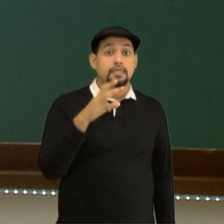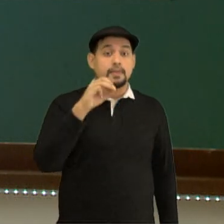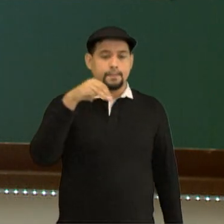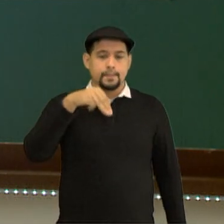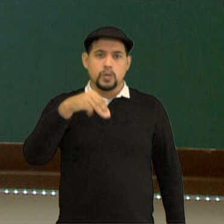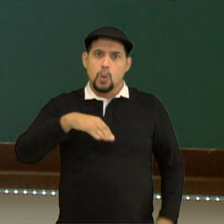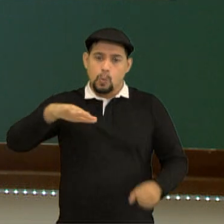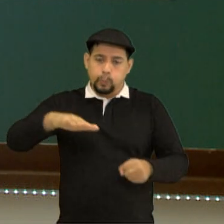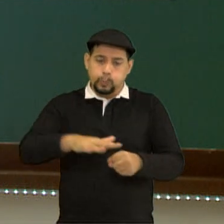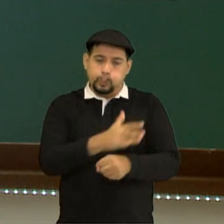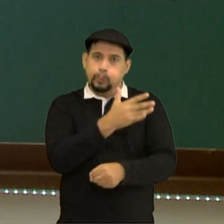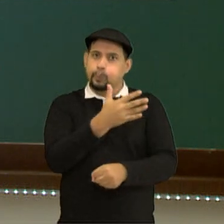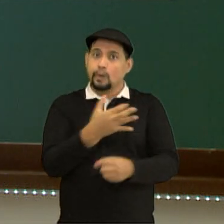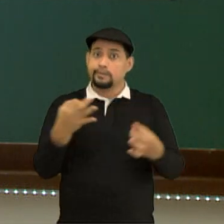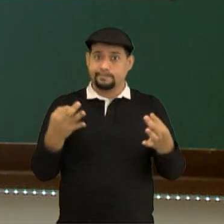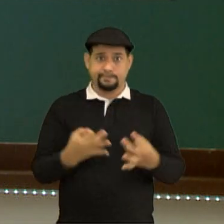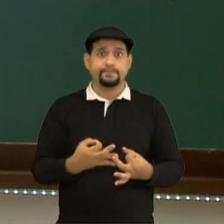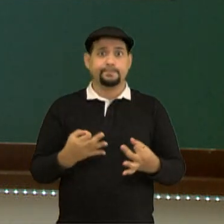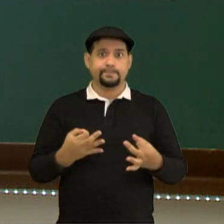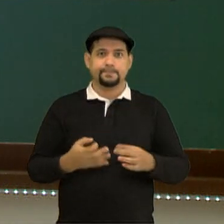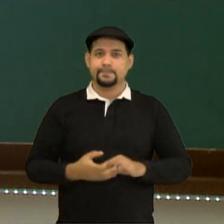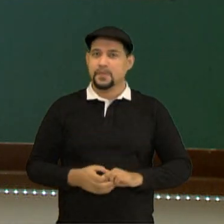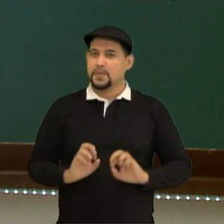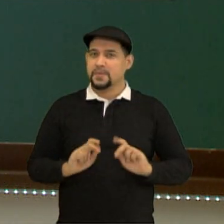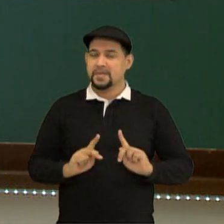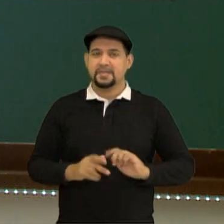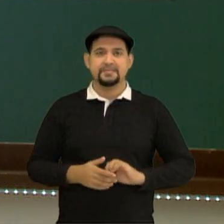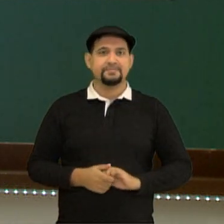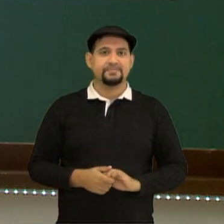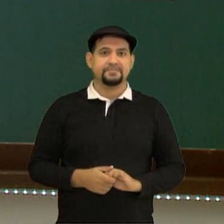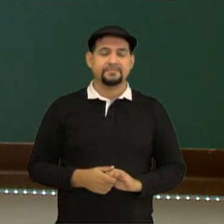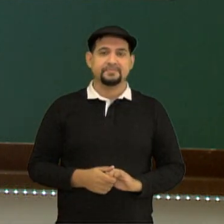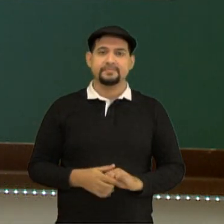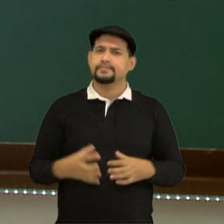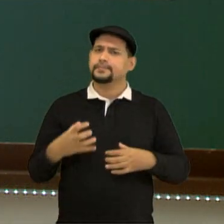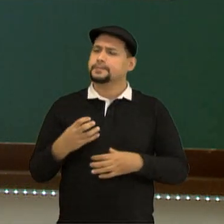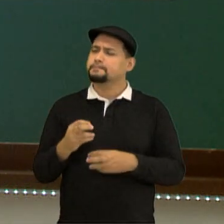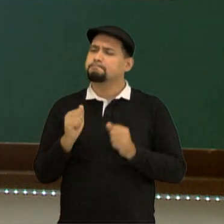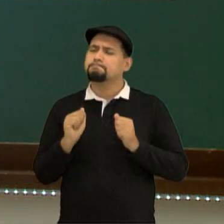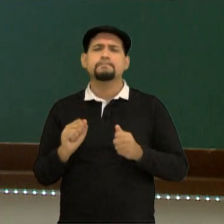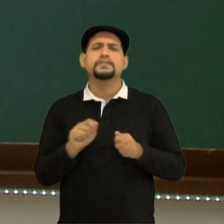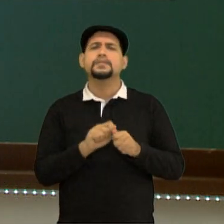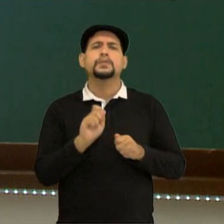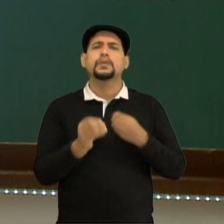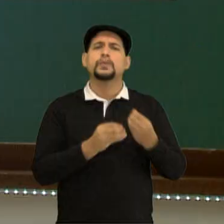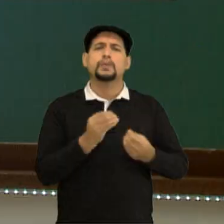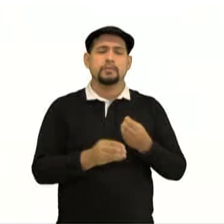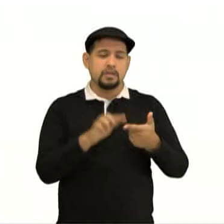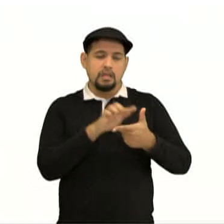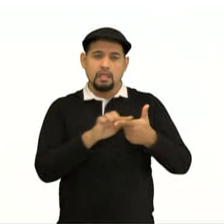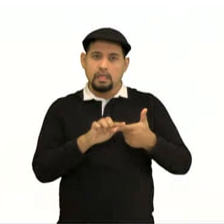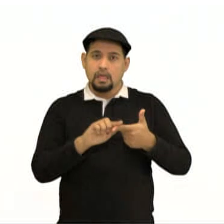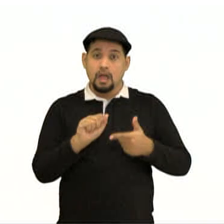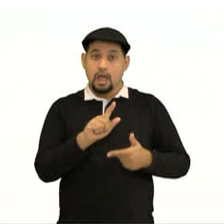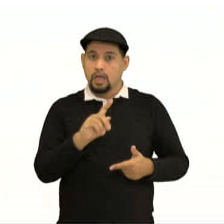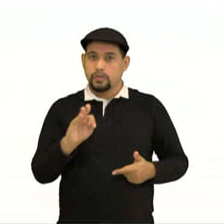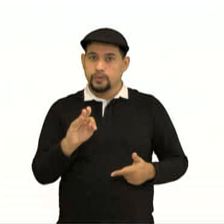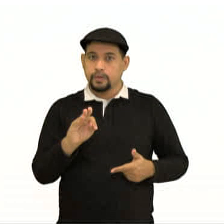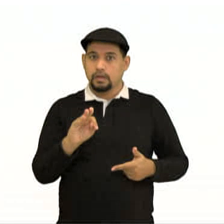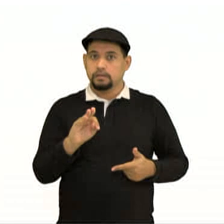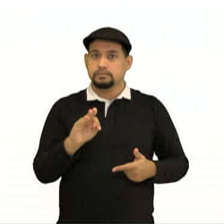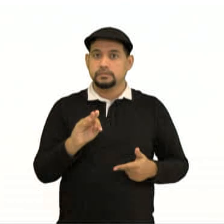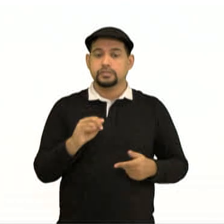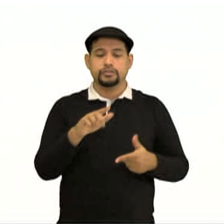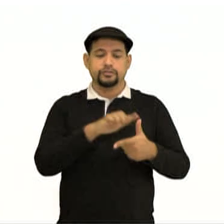ele encher completamente. Tranquilo? Dessa forma, podemos dividir a altura do cilindro do meio